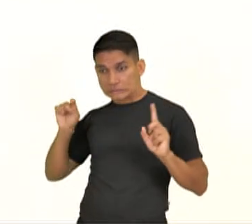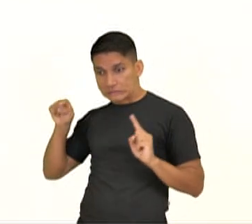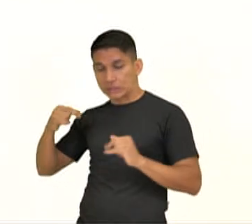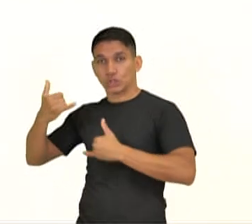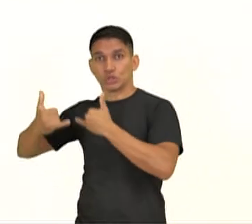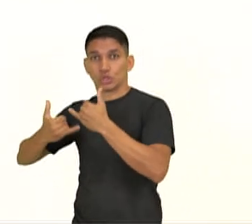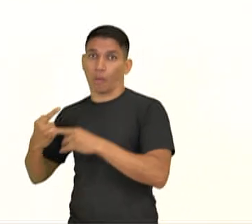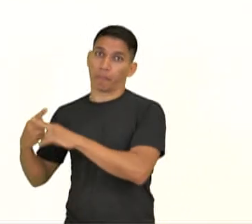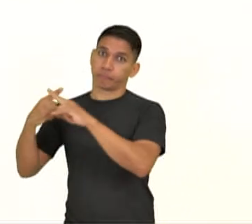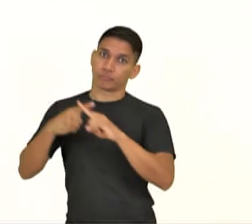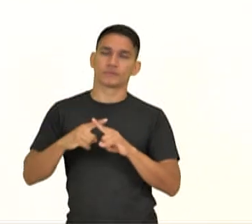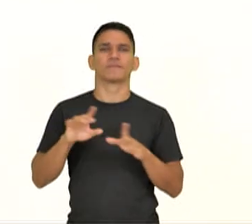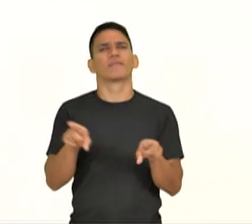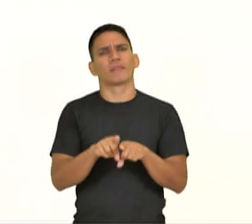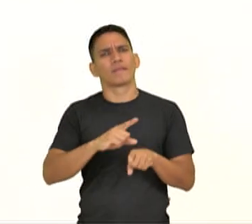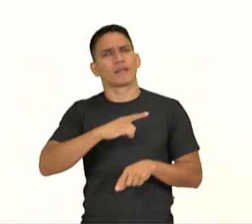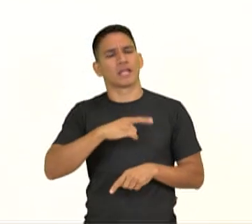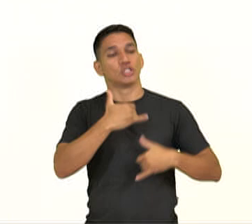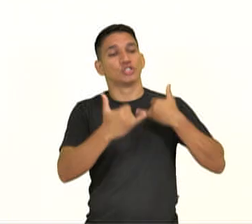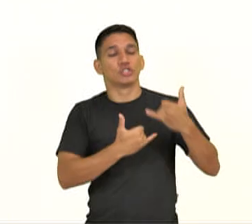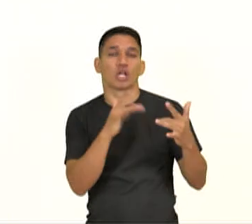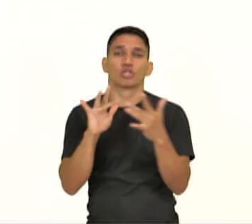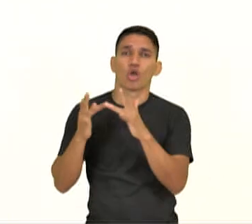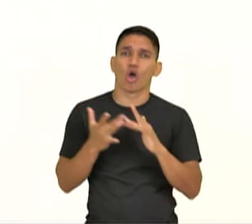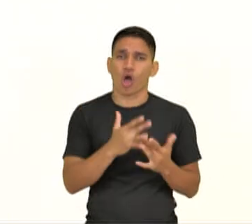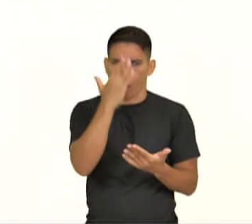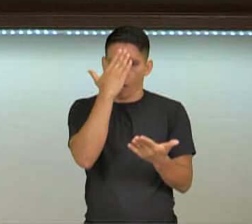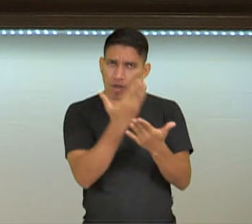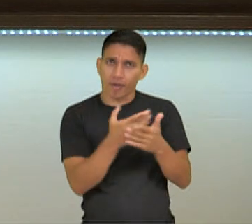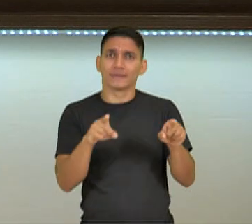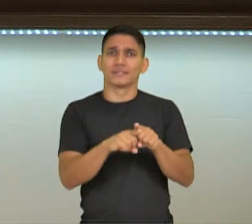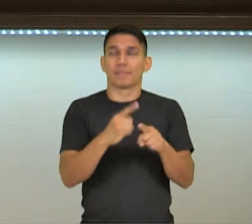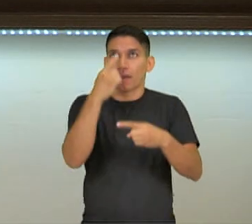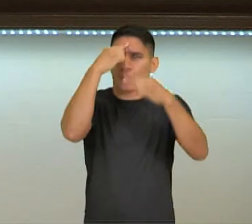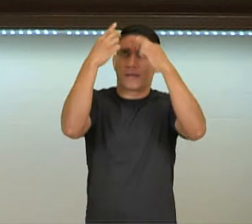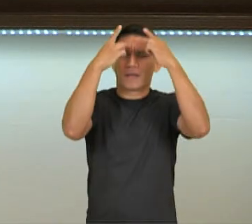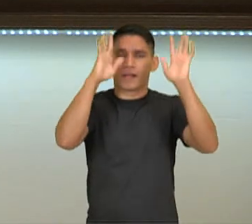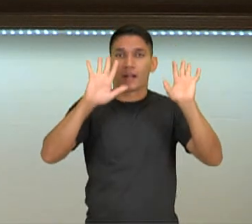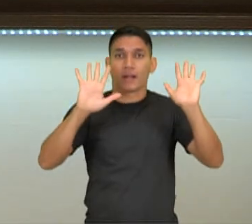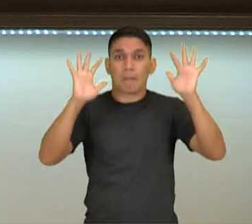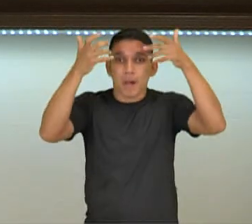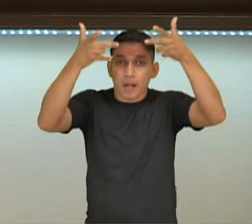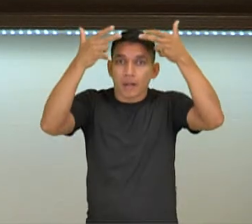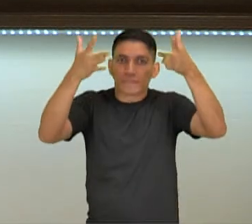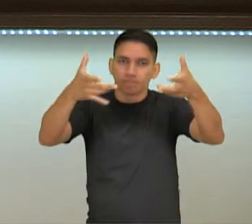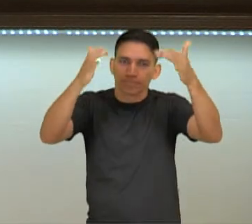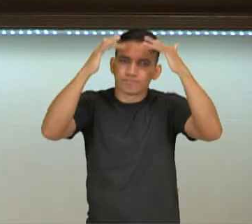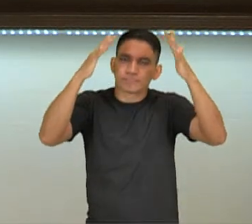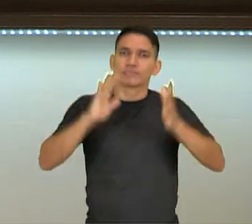os jogos de toque e confiança, jogos de criatividade e sintonia e os jogos de fechamento.